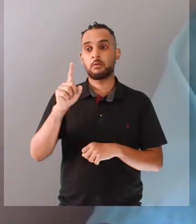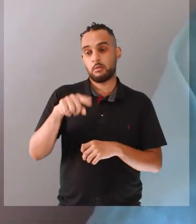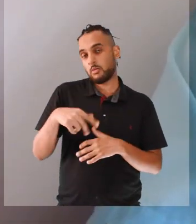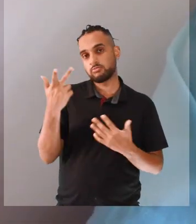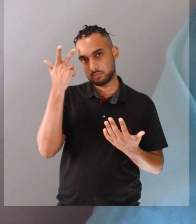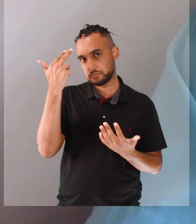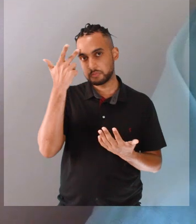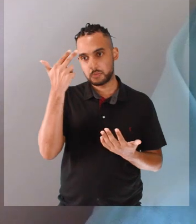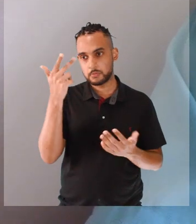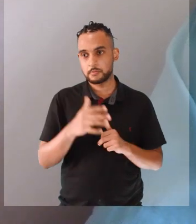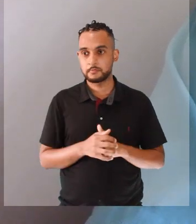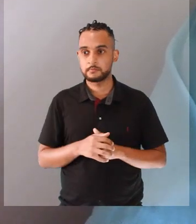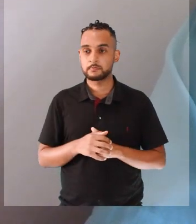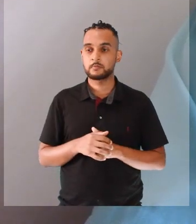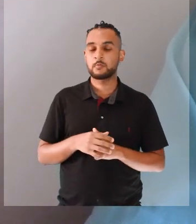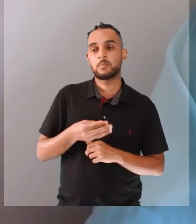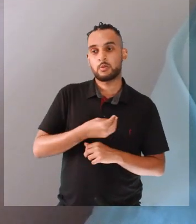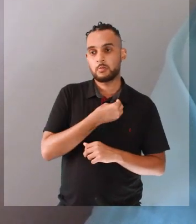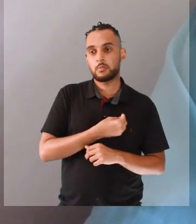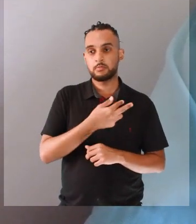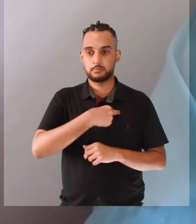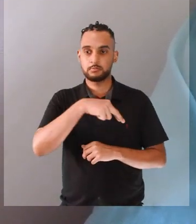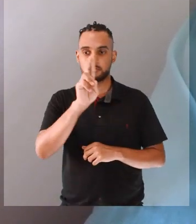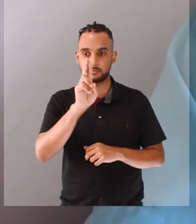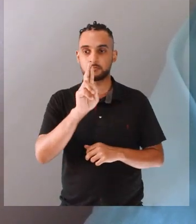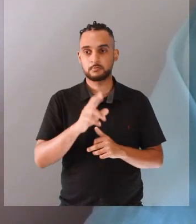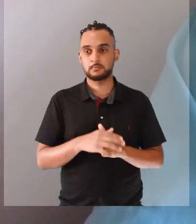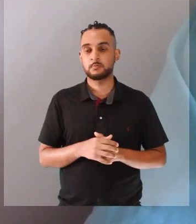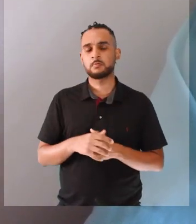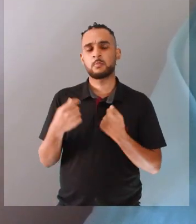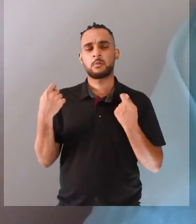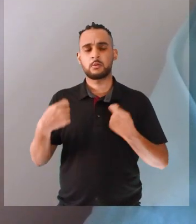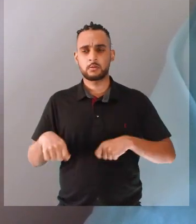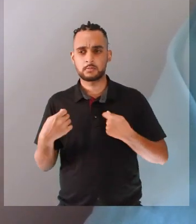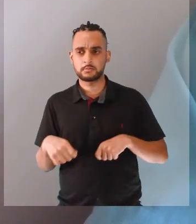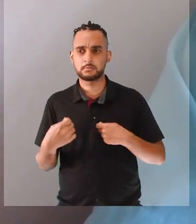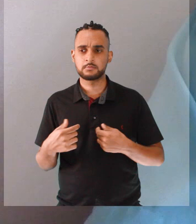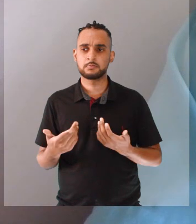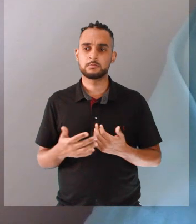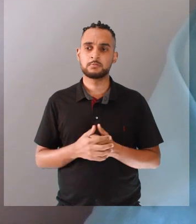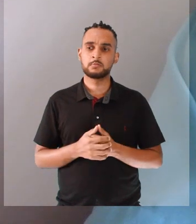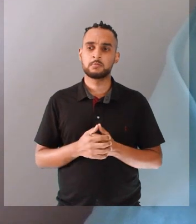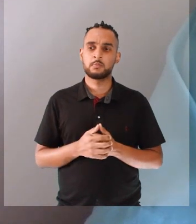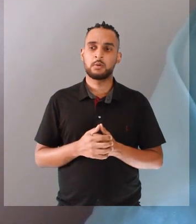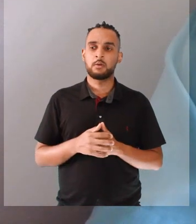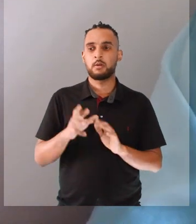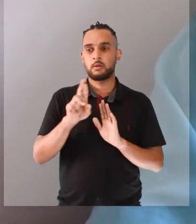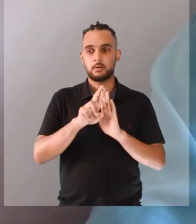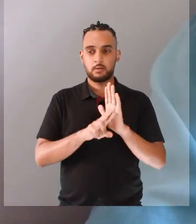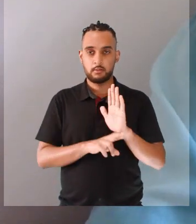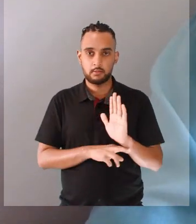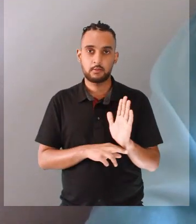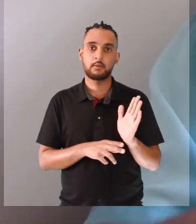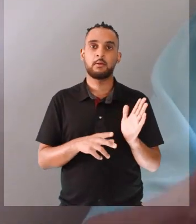religiões que deveria ser o normal, uma vivência religiosa. Devia